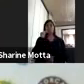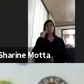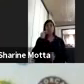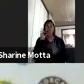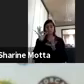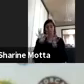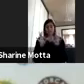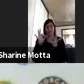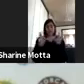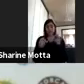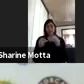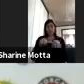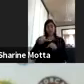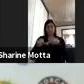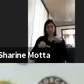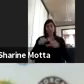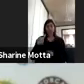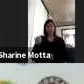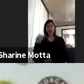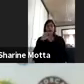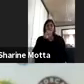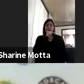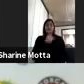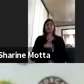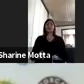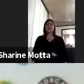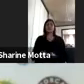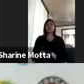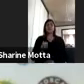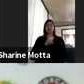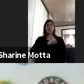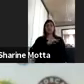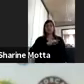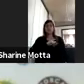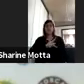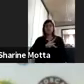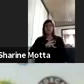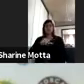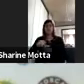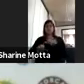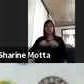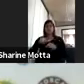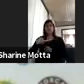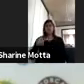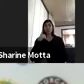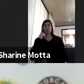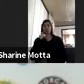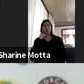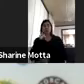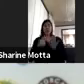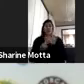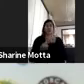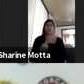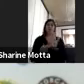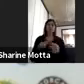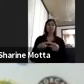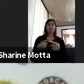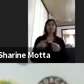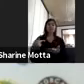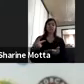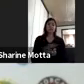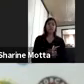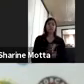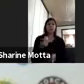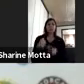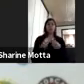como prefeitos, como presidente da República, é o Ministério Público que veio para criar um fato, para criar uma denúncia, para parar lá no STF, para que ele possa